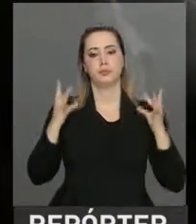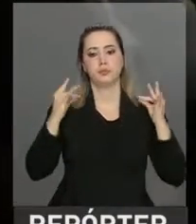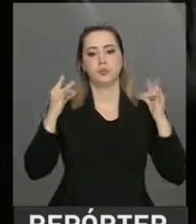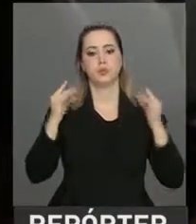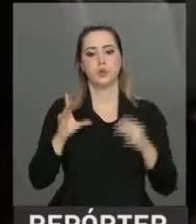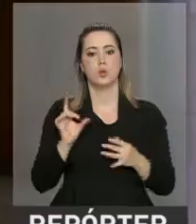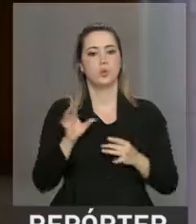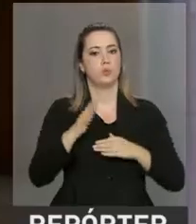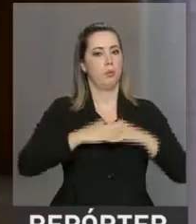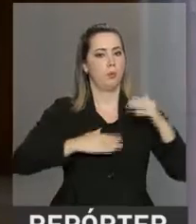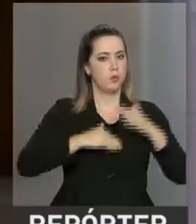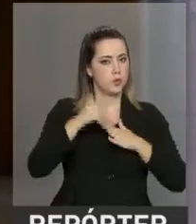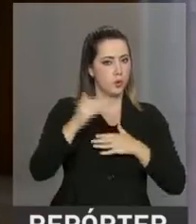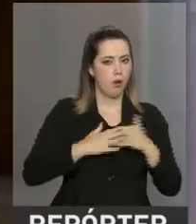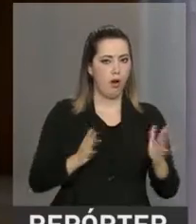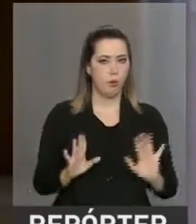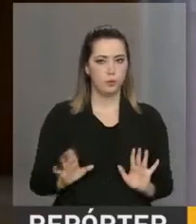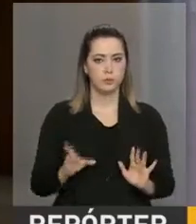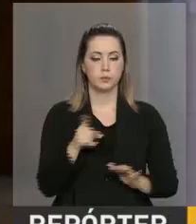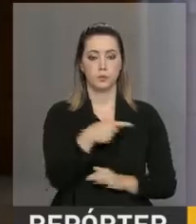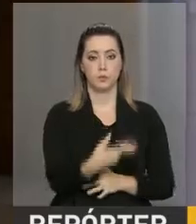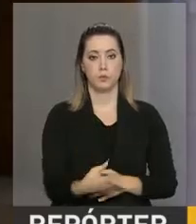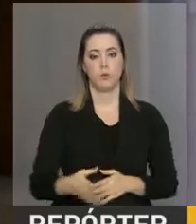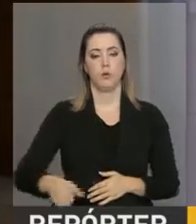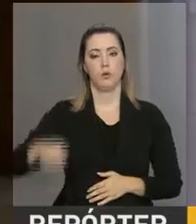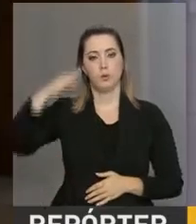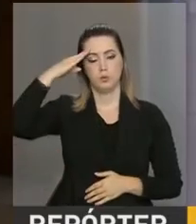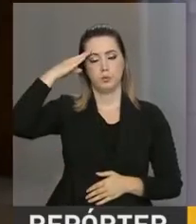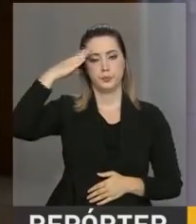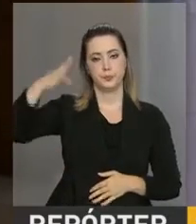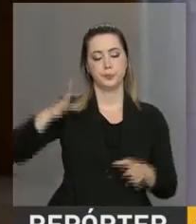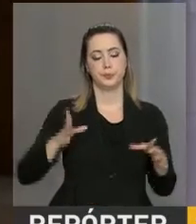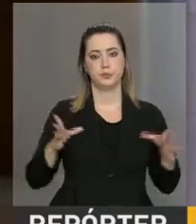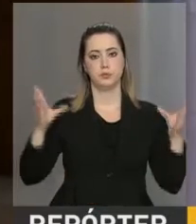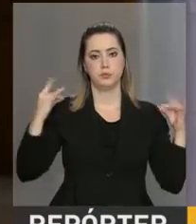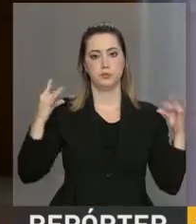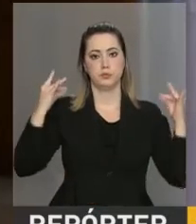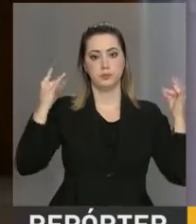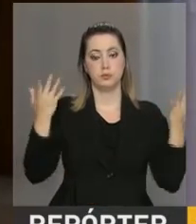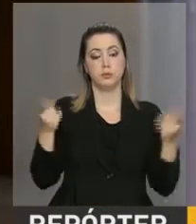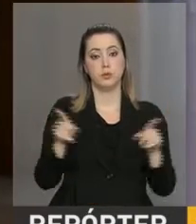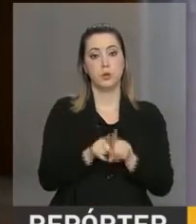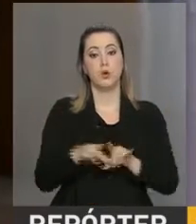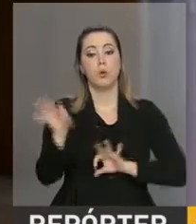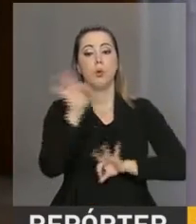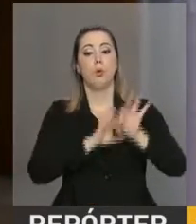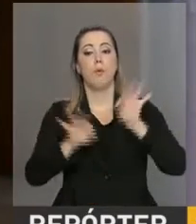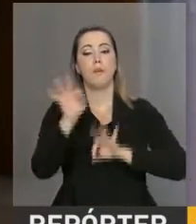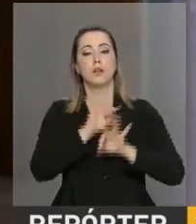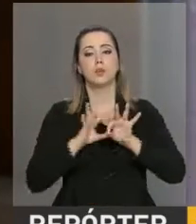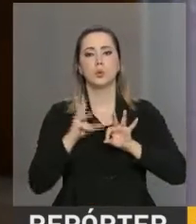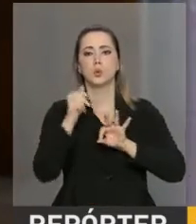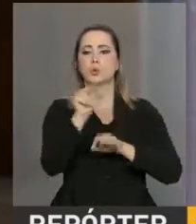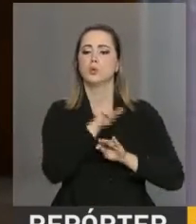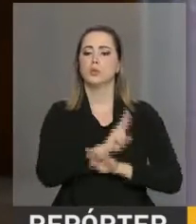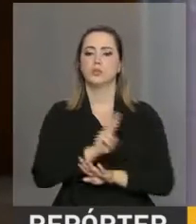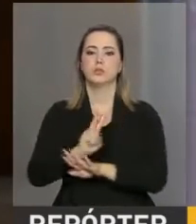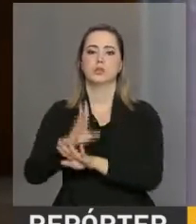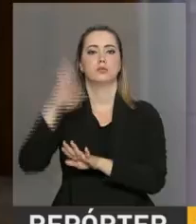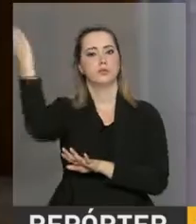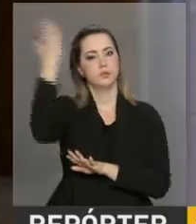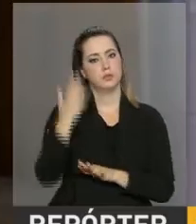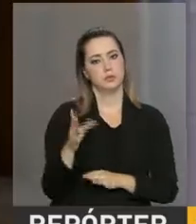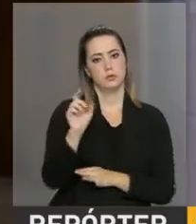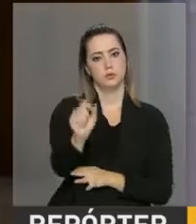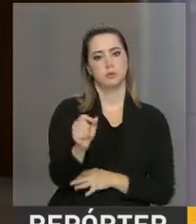totalmente profissional. Os oficiais generais comandam as organizações militares estratégicas que compõem a Defesa Nacional. O presidente